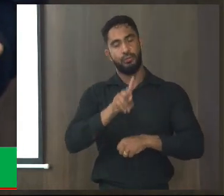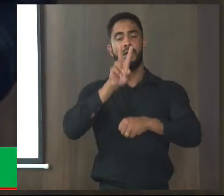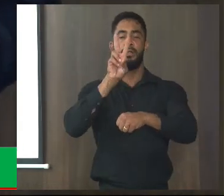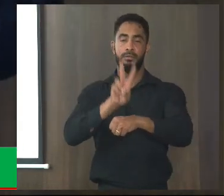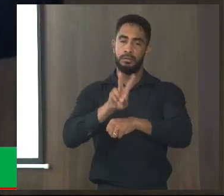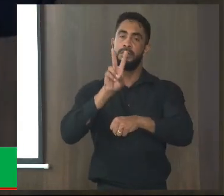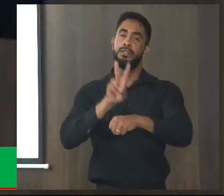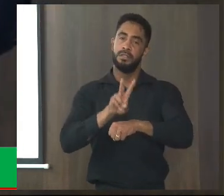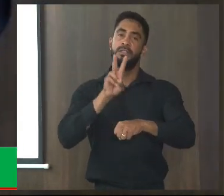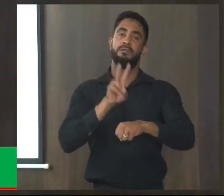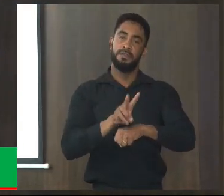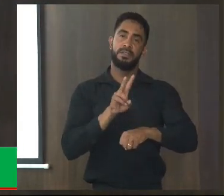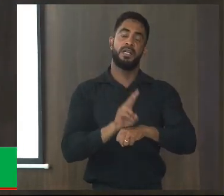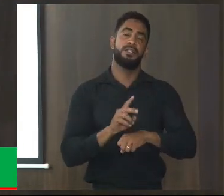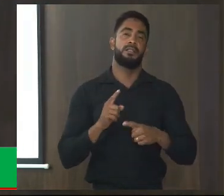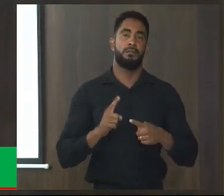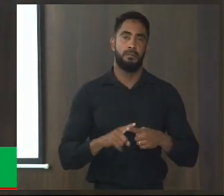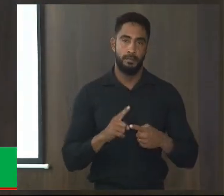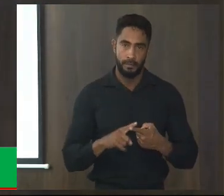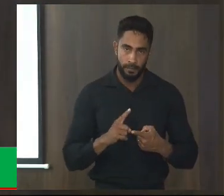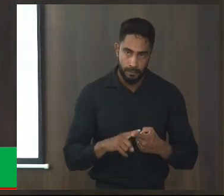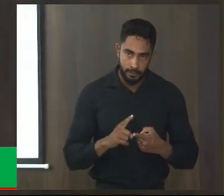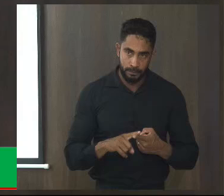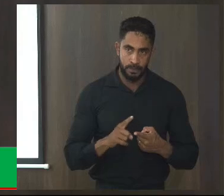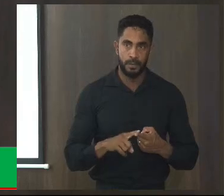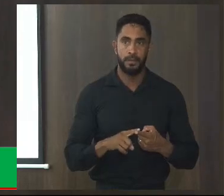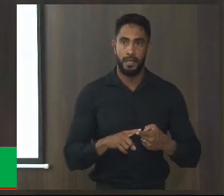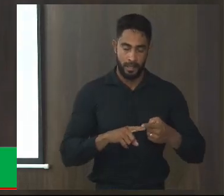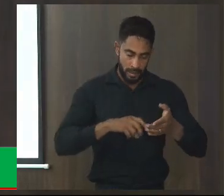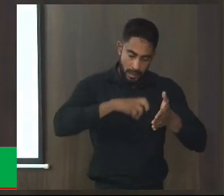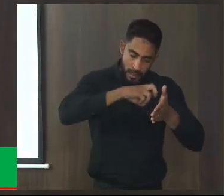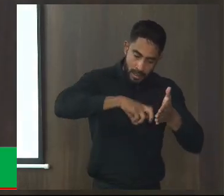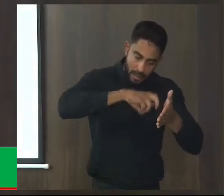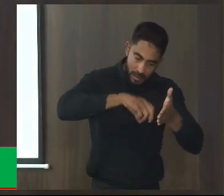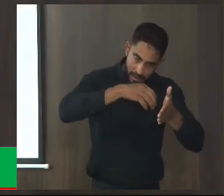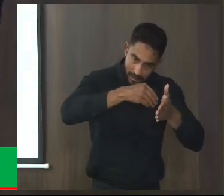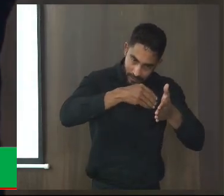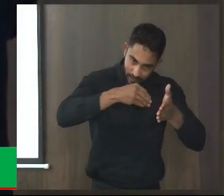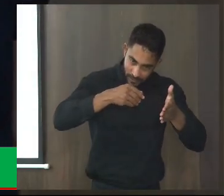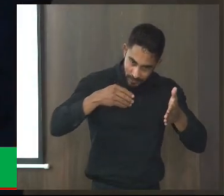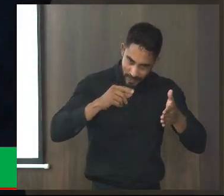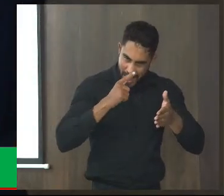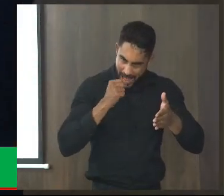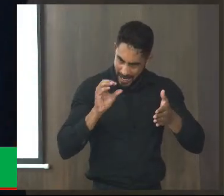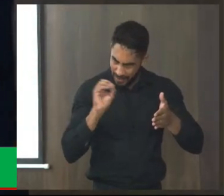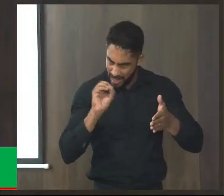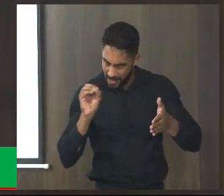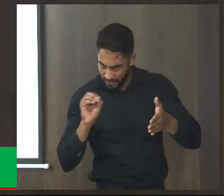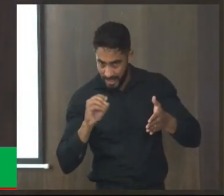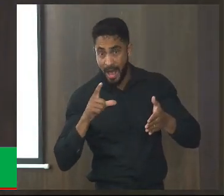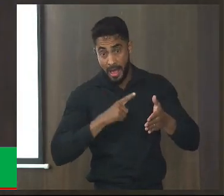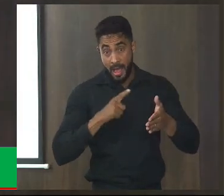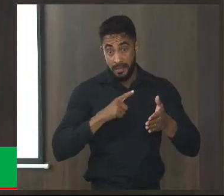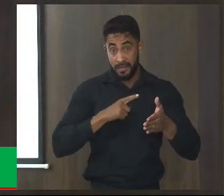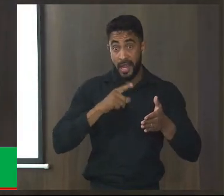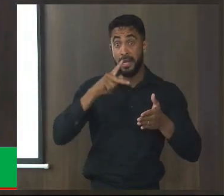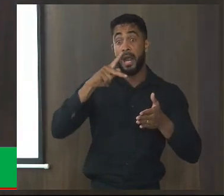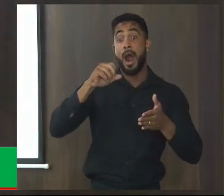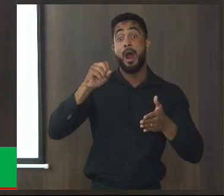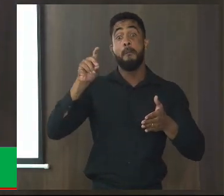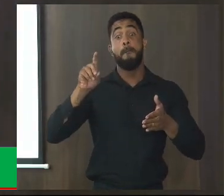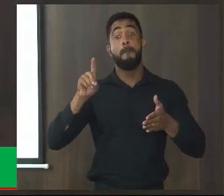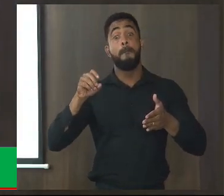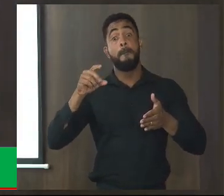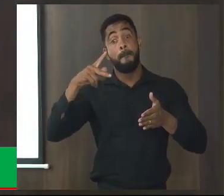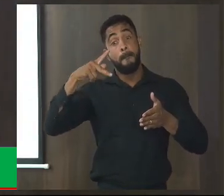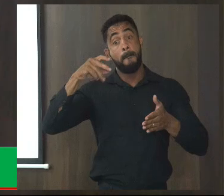fiscalizando, que até mesmo a mineração a seco tem o pó, né, que com certeza vai exalar aí no meio ambiente. A